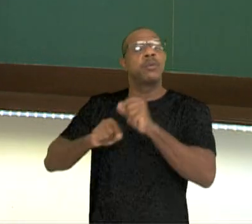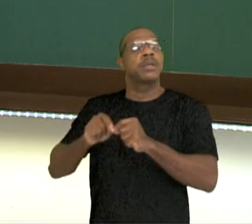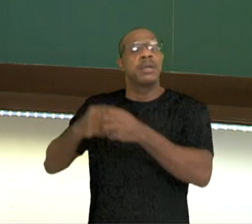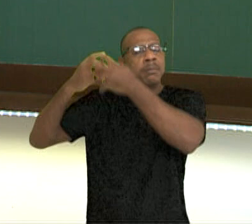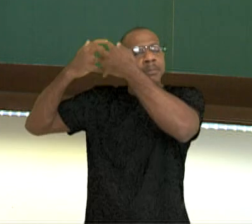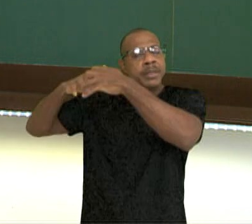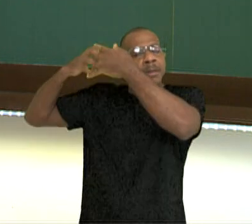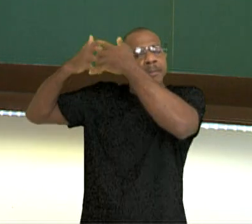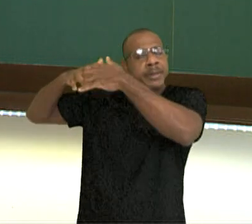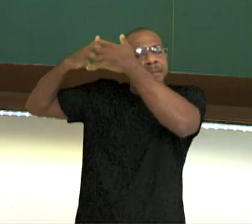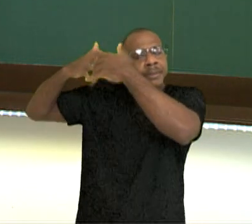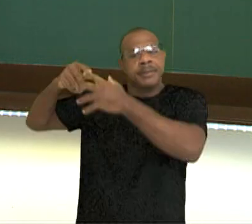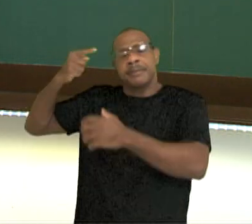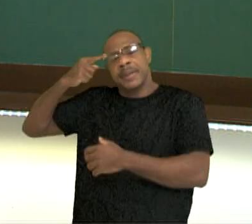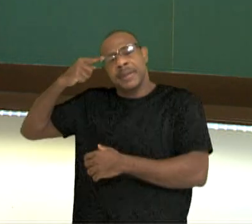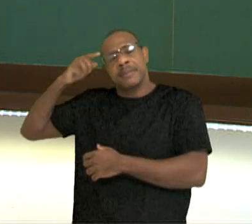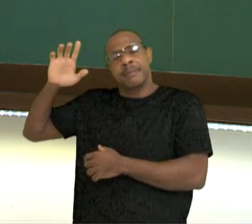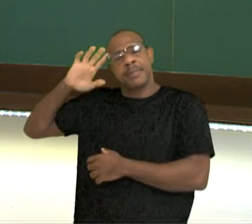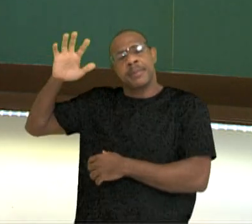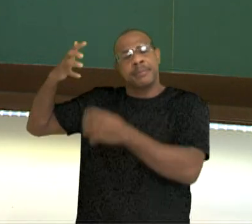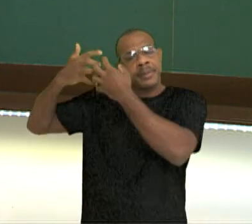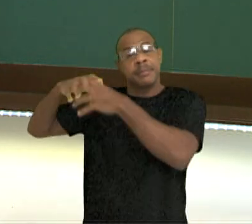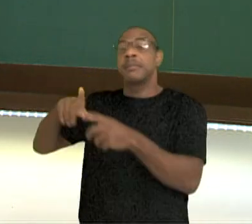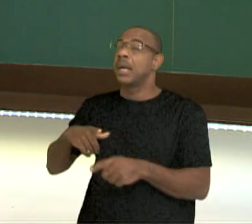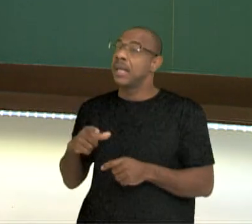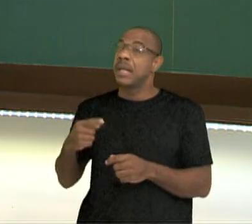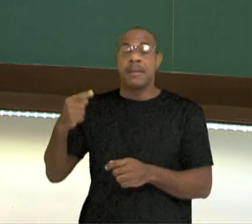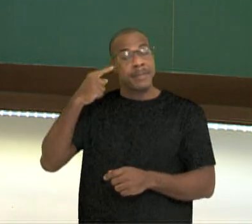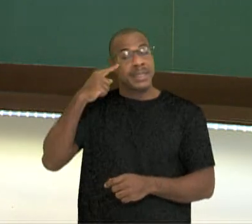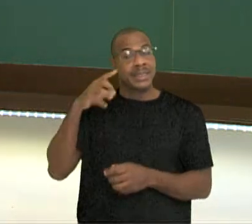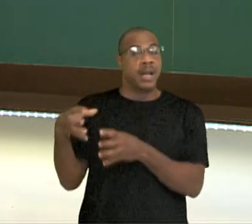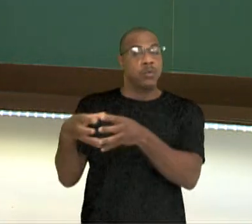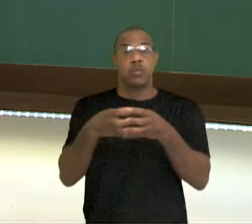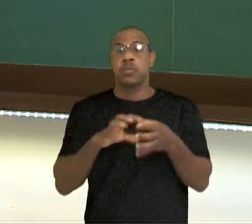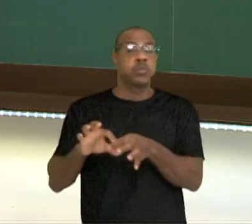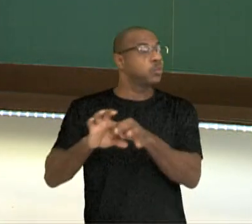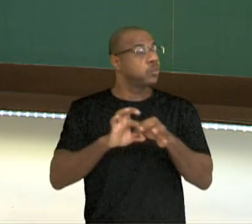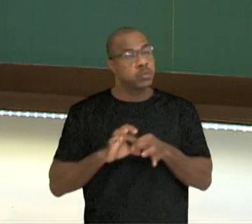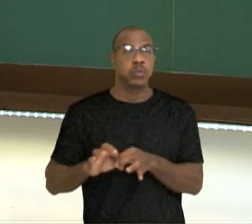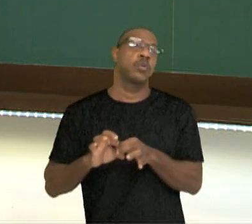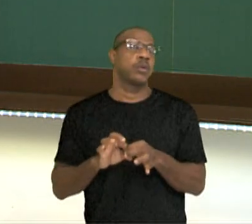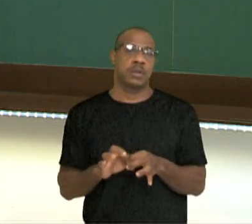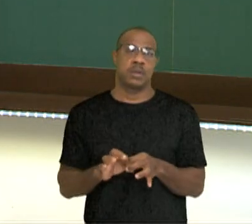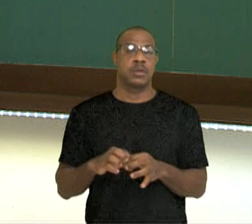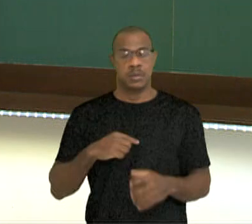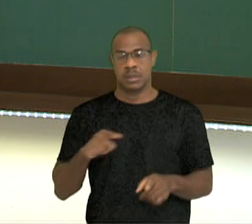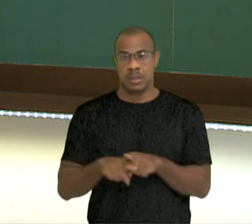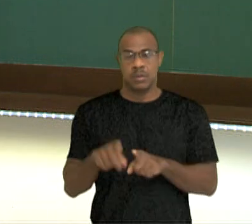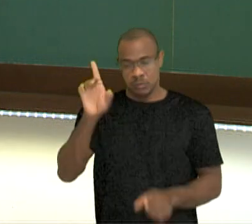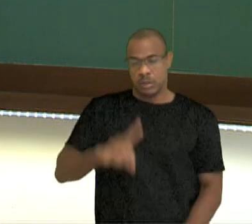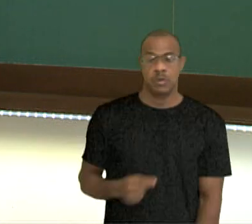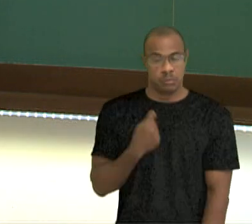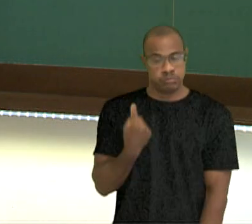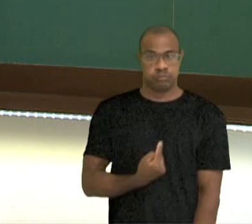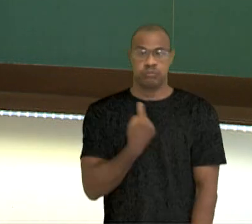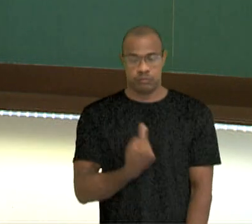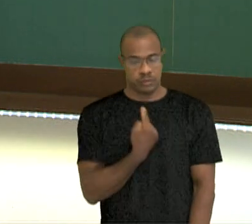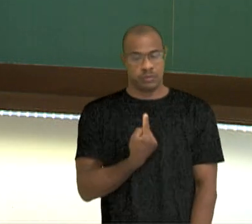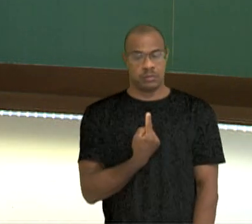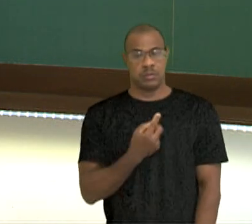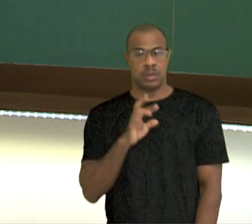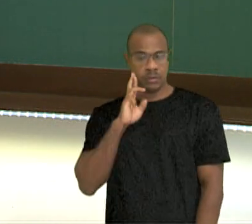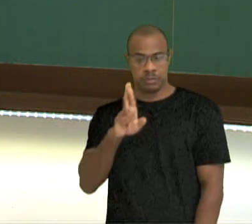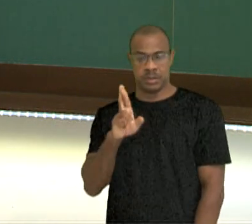sempre trabalhando o coletivo. O direito ao individual, a respeitar